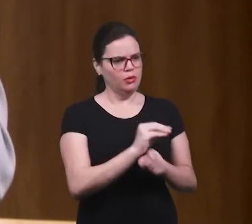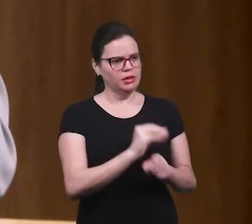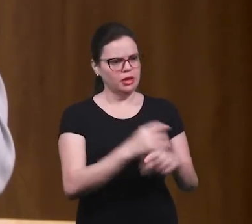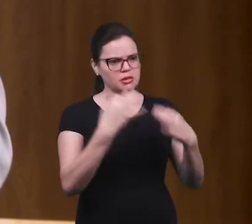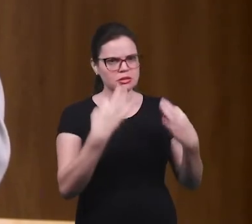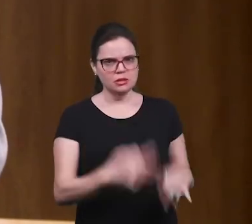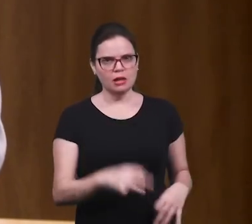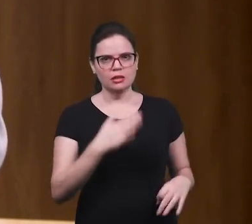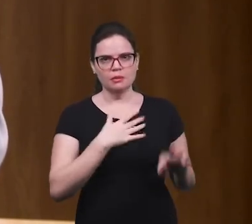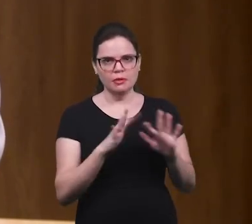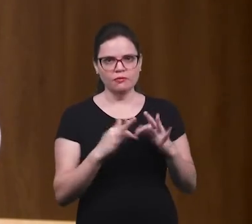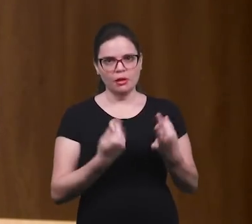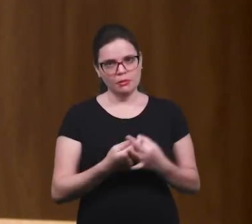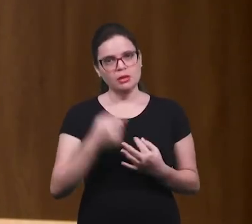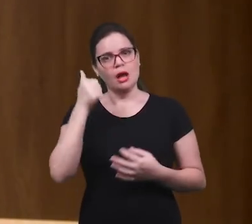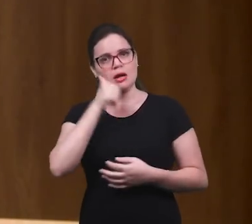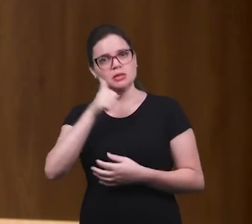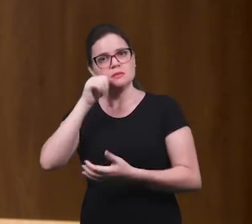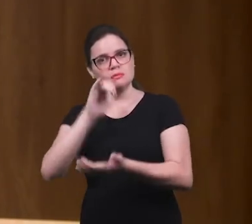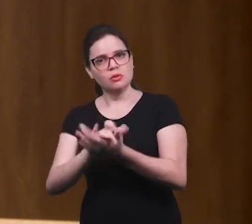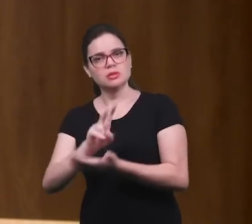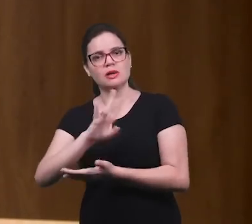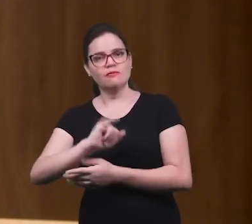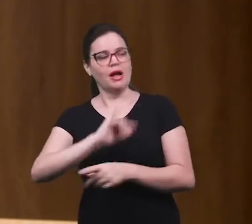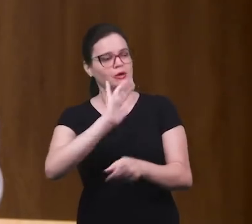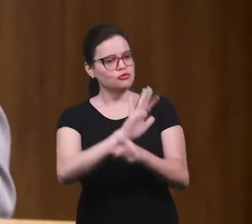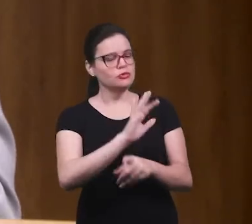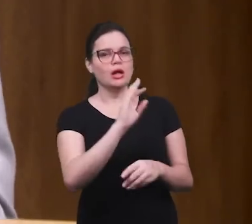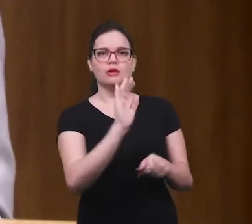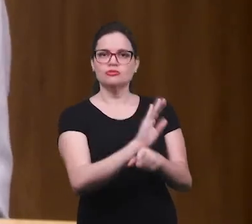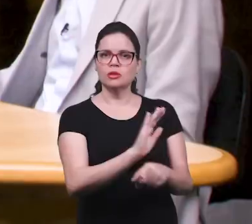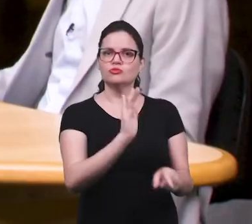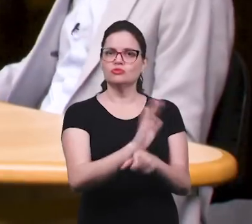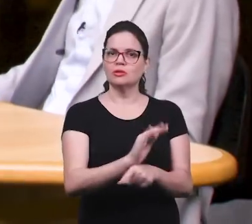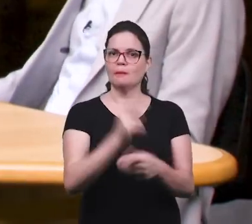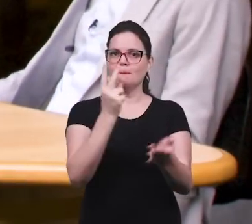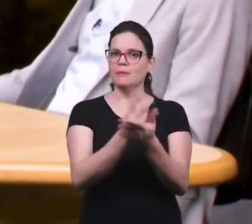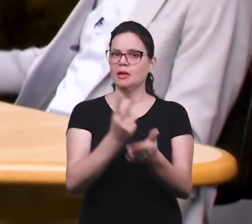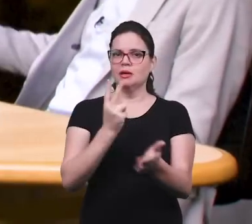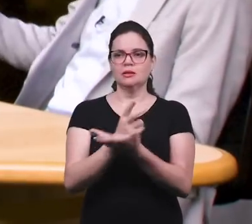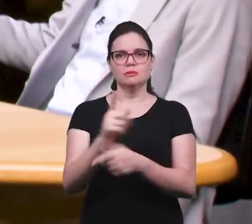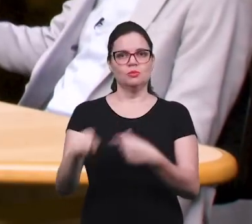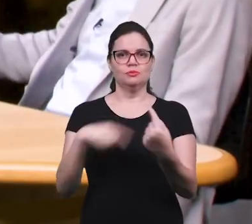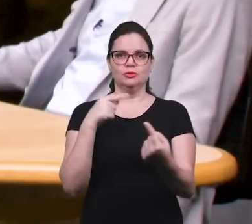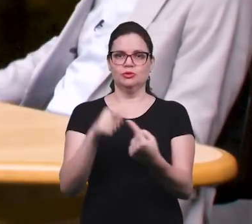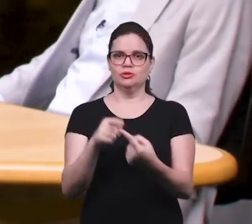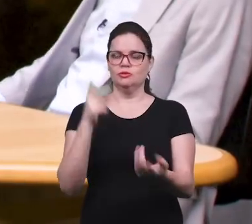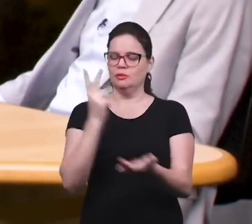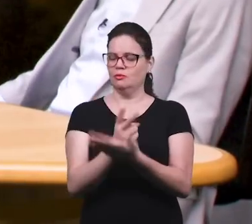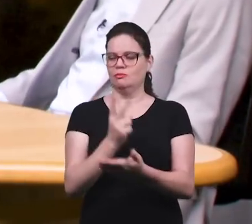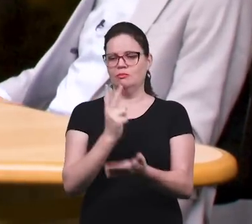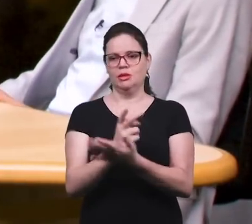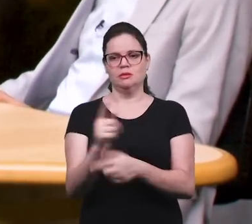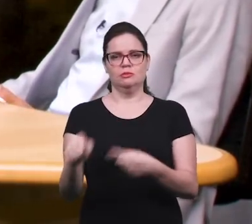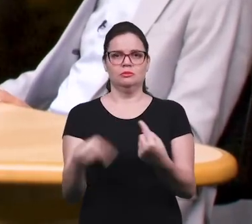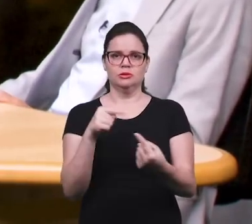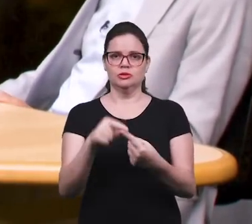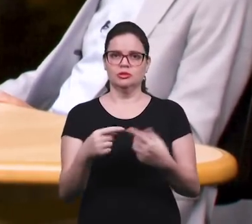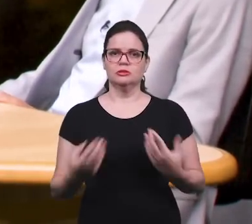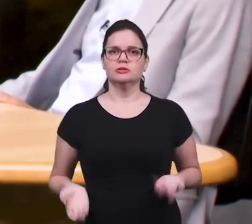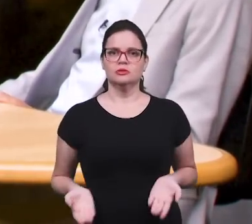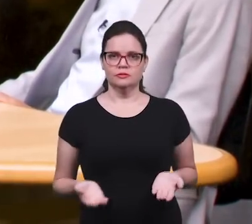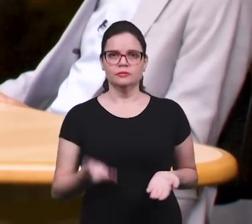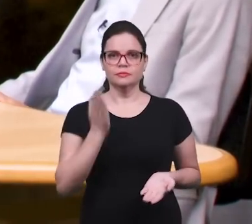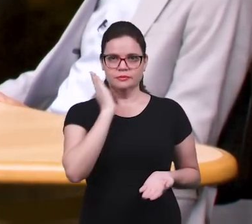é essa parceria. É ter o mesmo propósito. Exatamente. Ter no mesmo